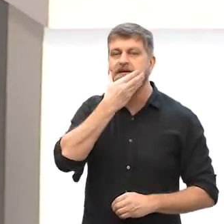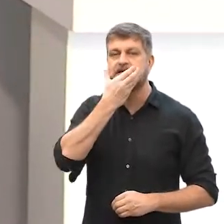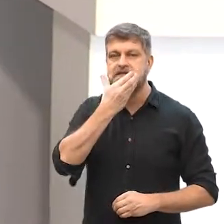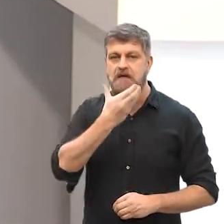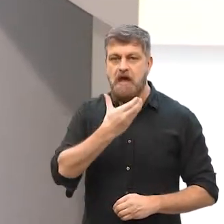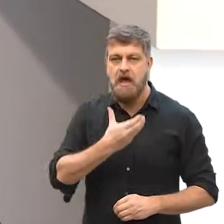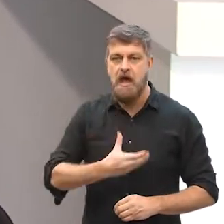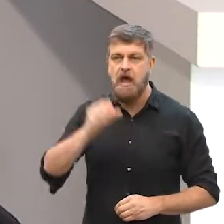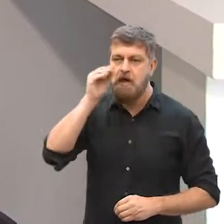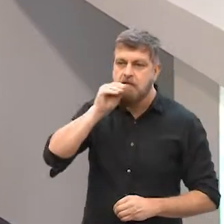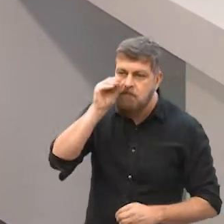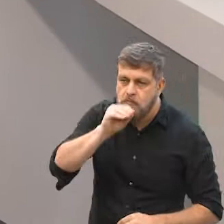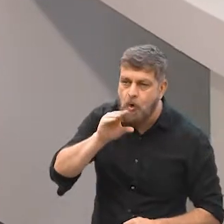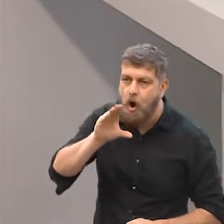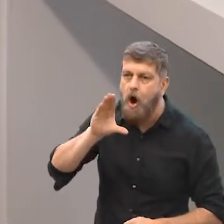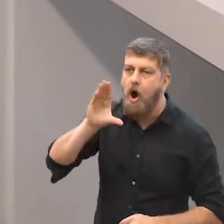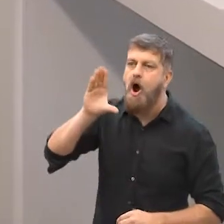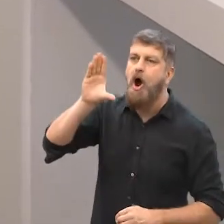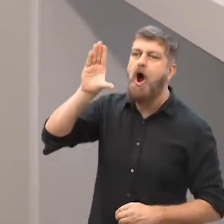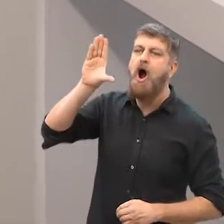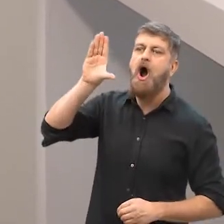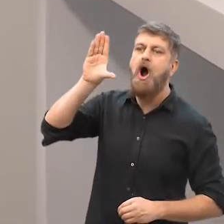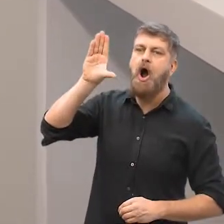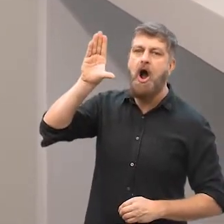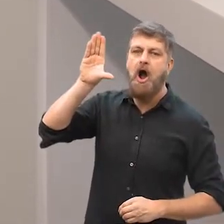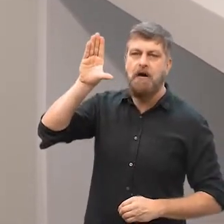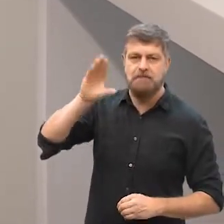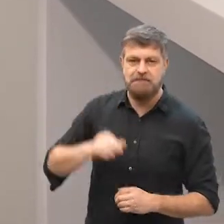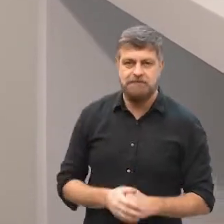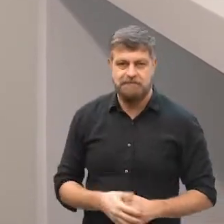novembro, dezembro.